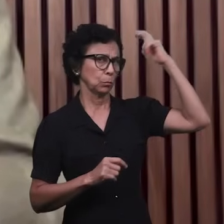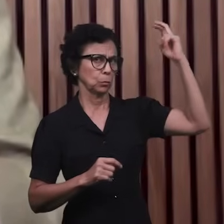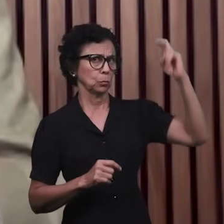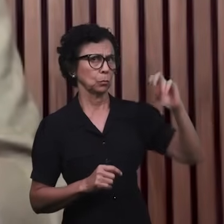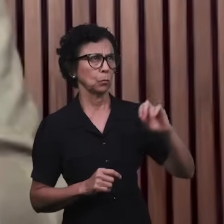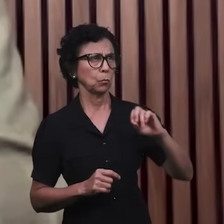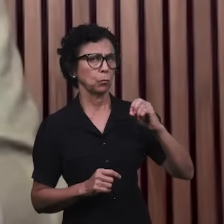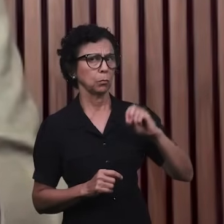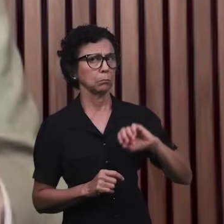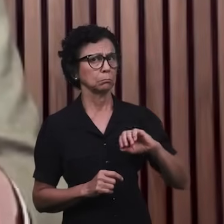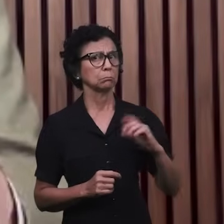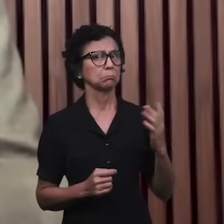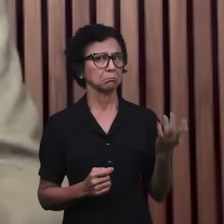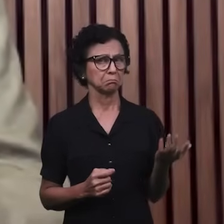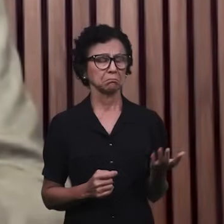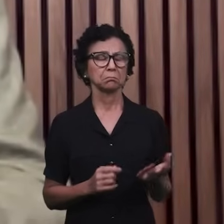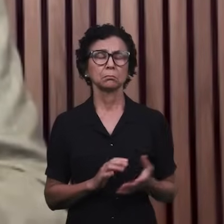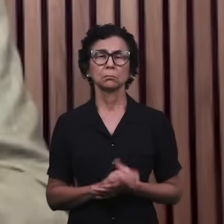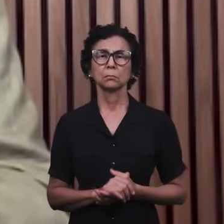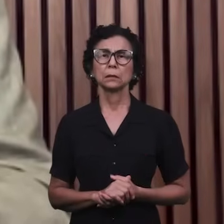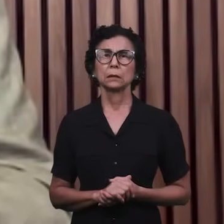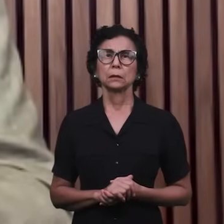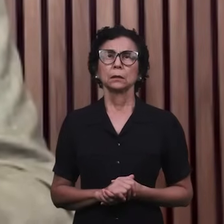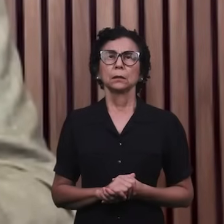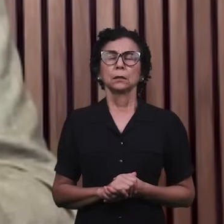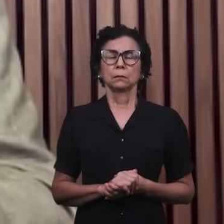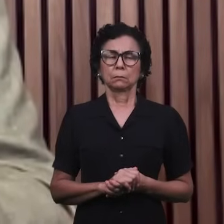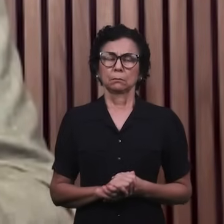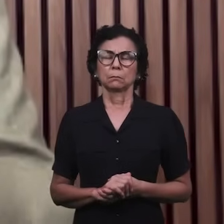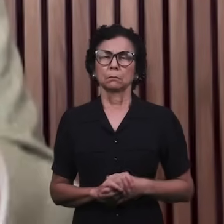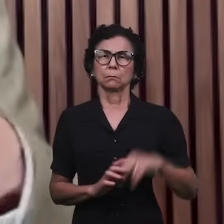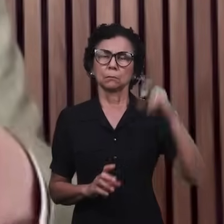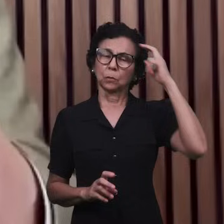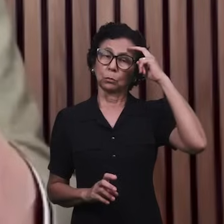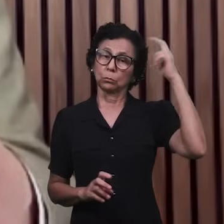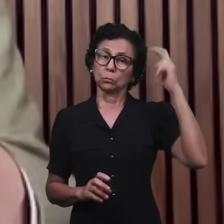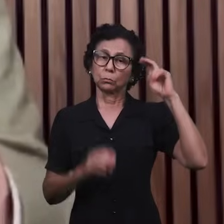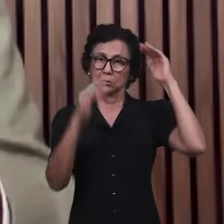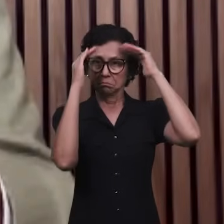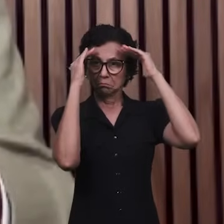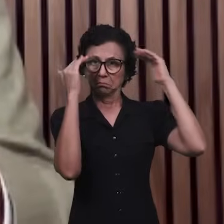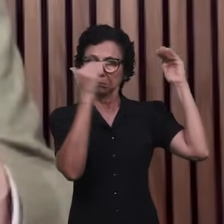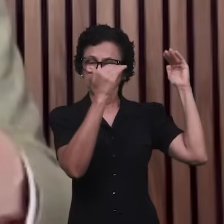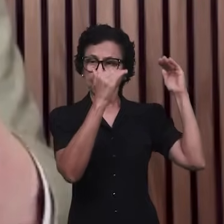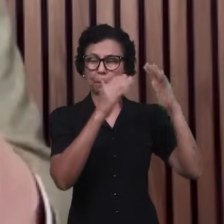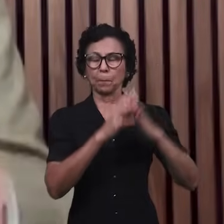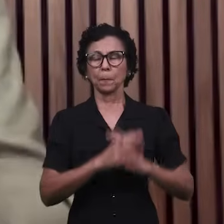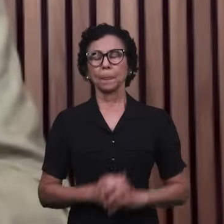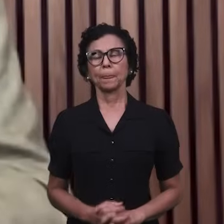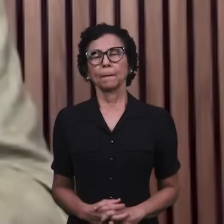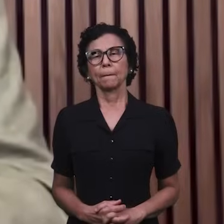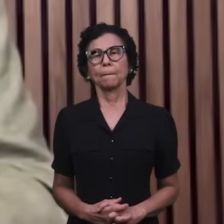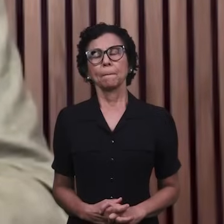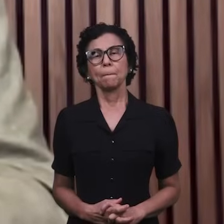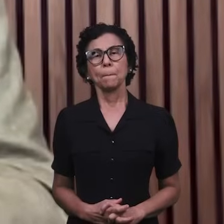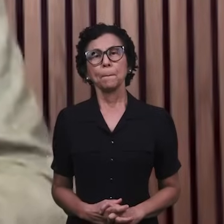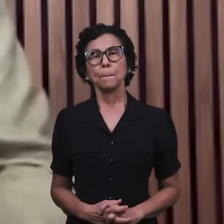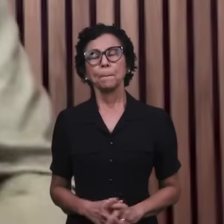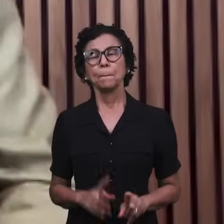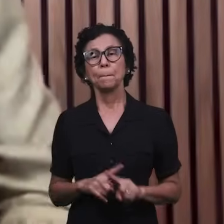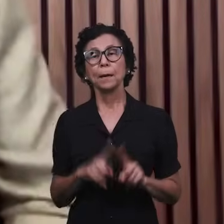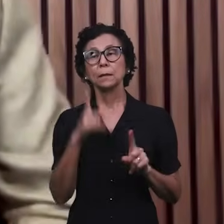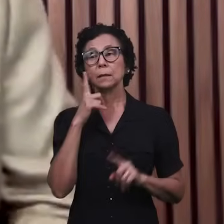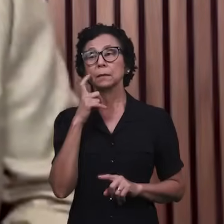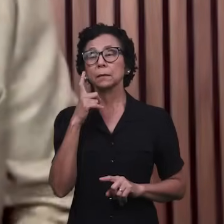uma cultura extraordinária, não é? Pleno de uma cultura respeitável.